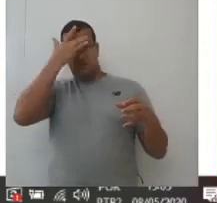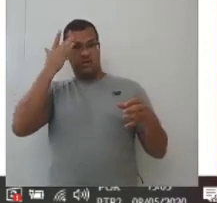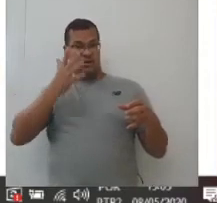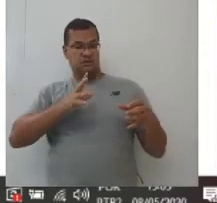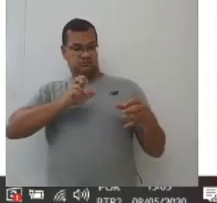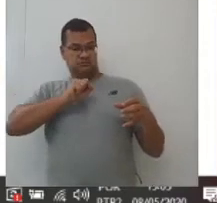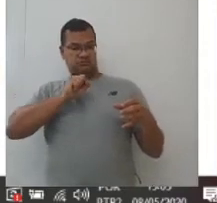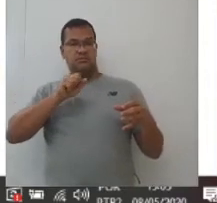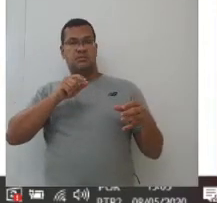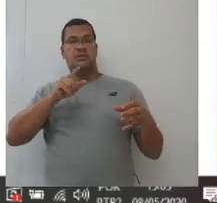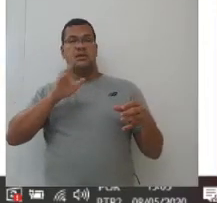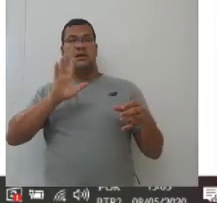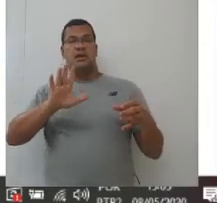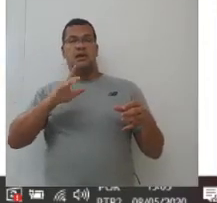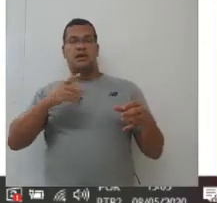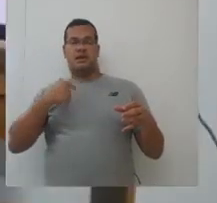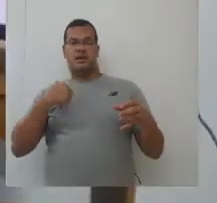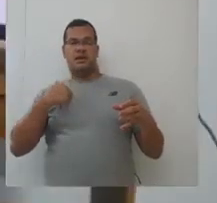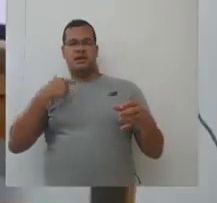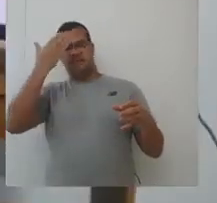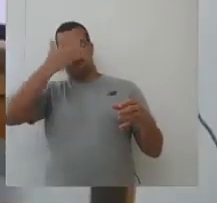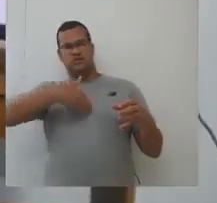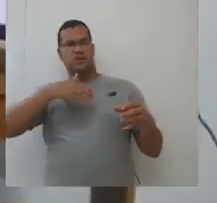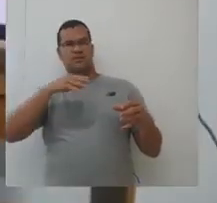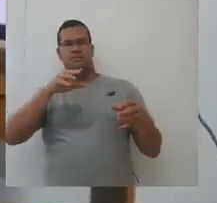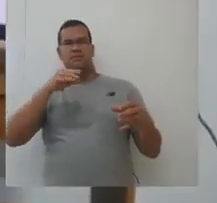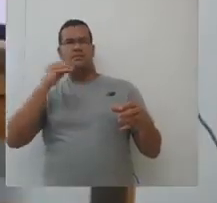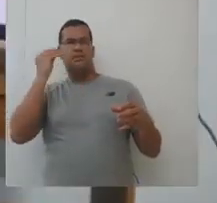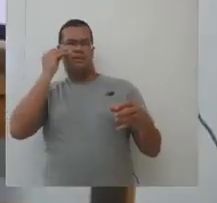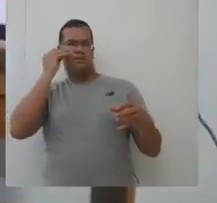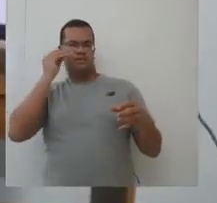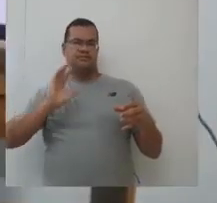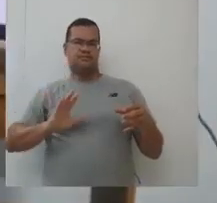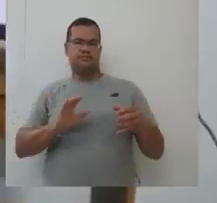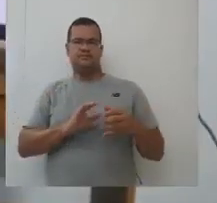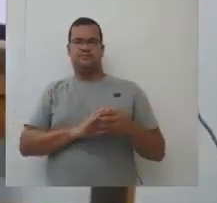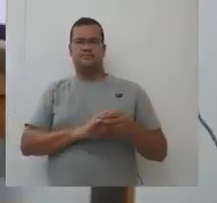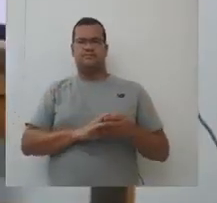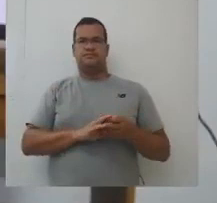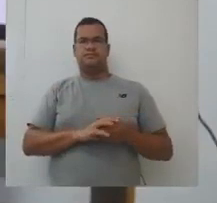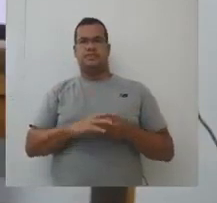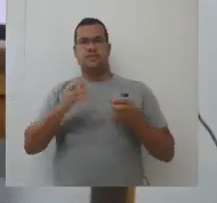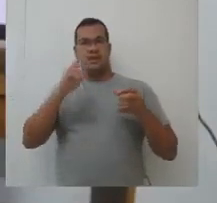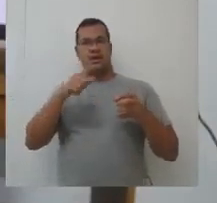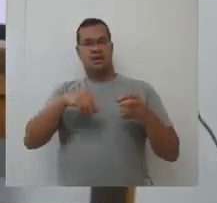uma carga de prova. Então o campo elétrico, abençoado, é uma região do espaço.